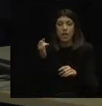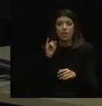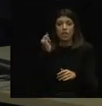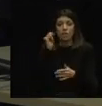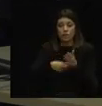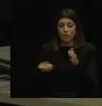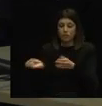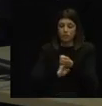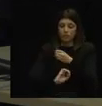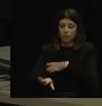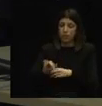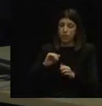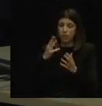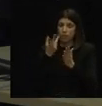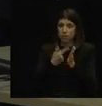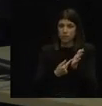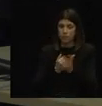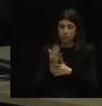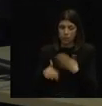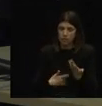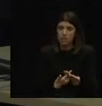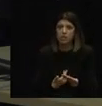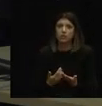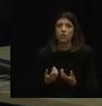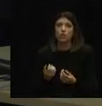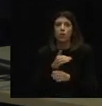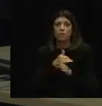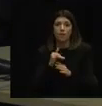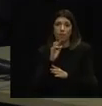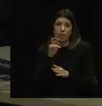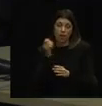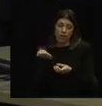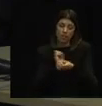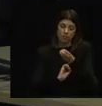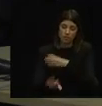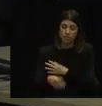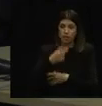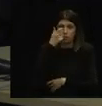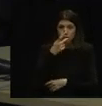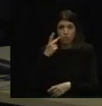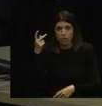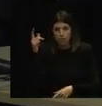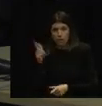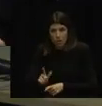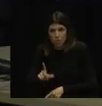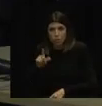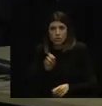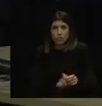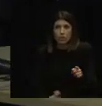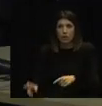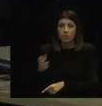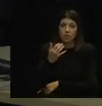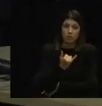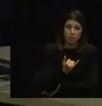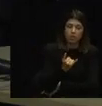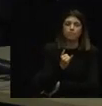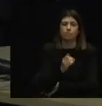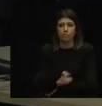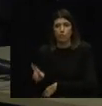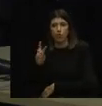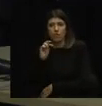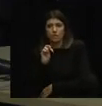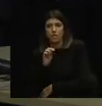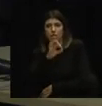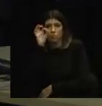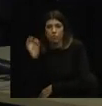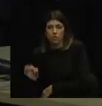impostos, este orçamento não só mantém a proposta de devolução de parte do IRS aos municípios, como aumenta de 2,5% para 3%, sem,